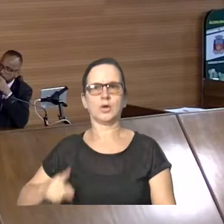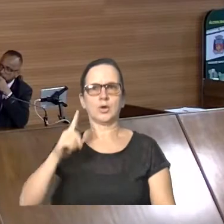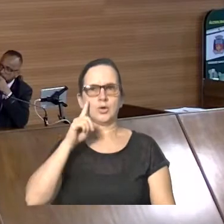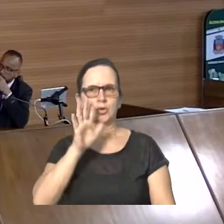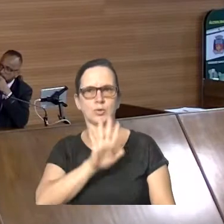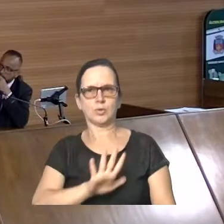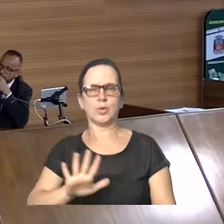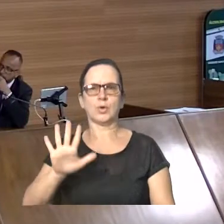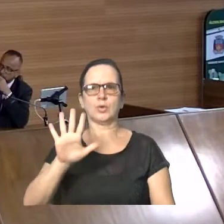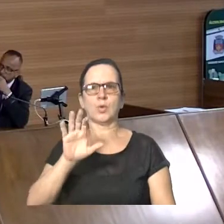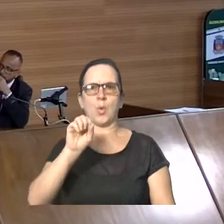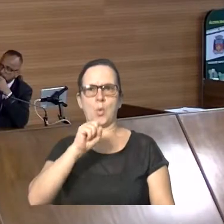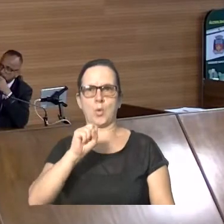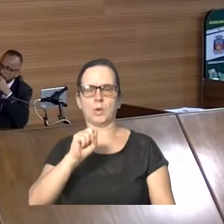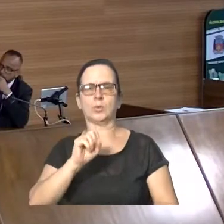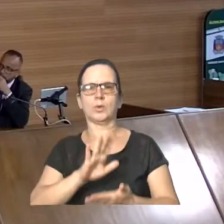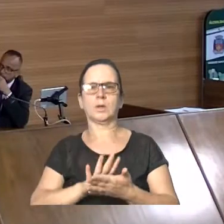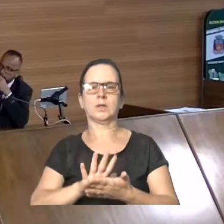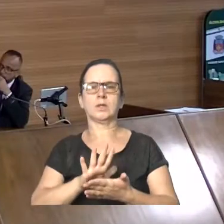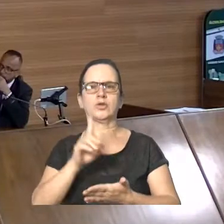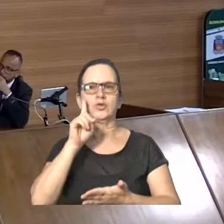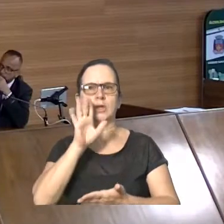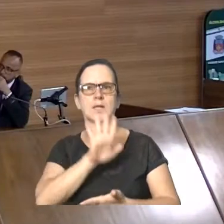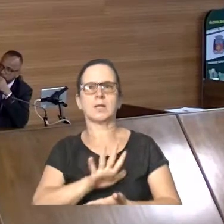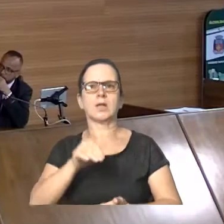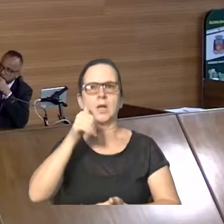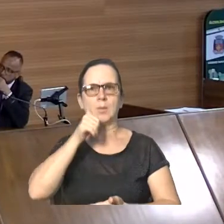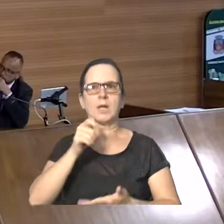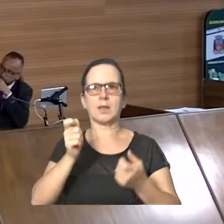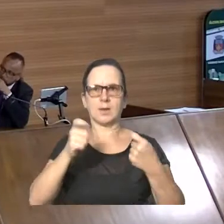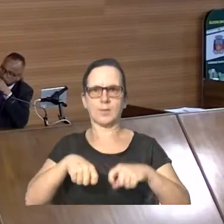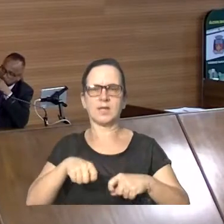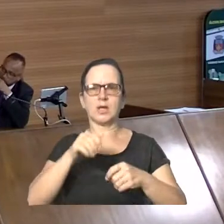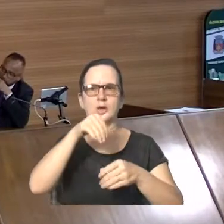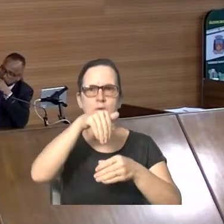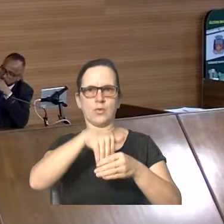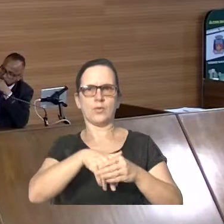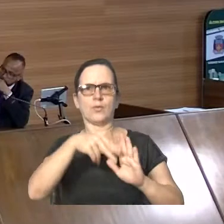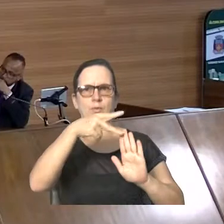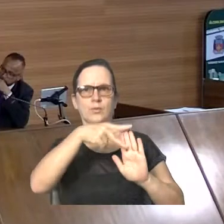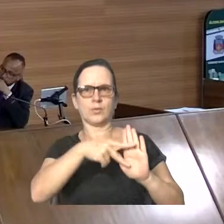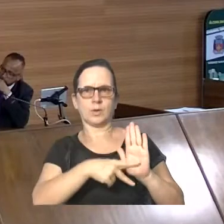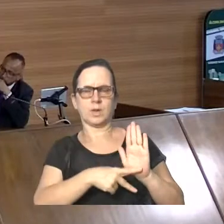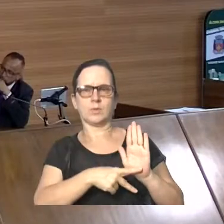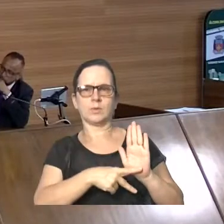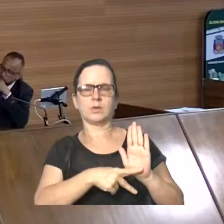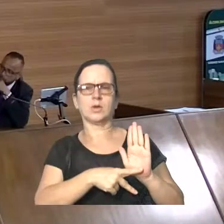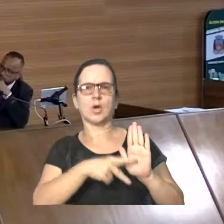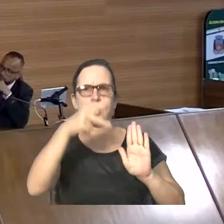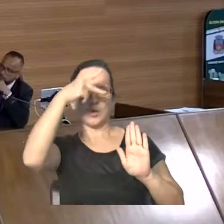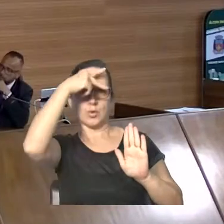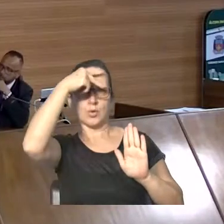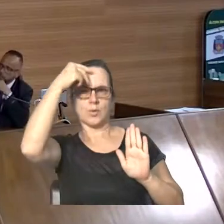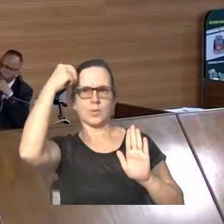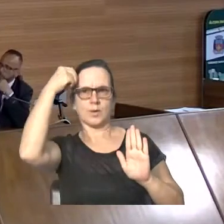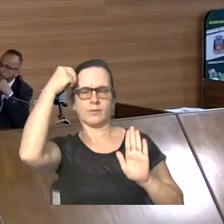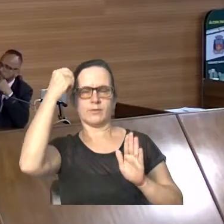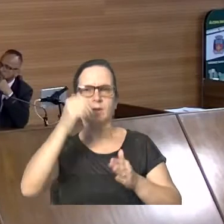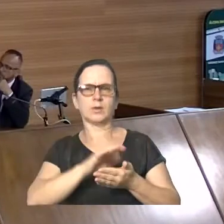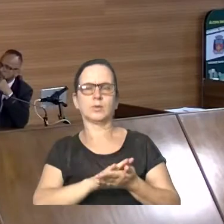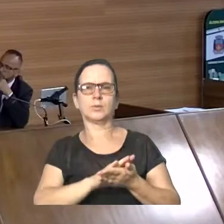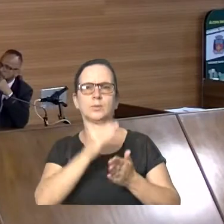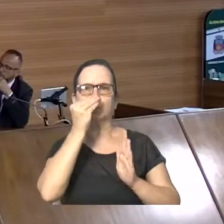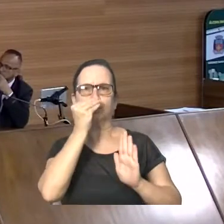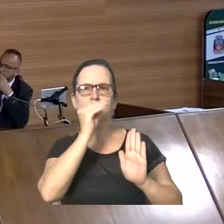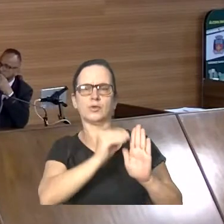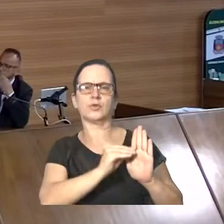dia 8, né, Dia Internacional da Mulher, ter a capacidade de votar um projeto como esse, que o prefeito municipal,